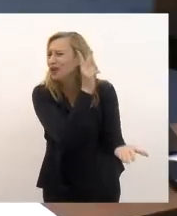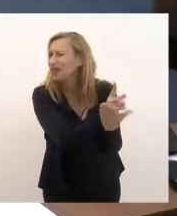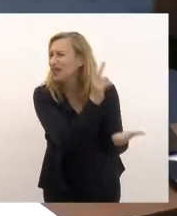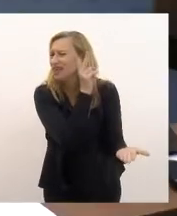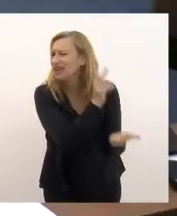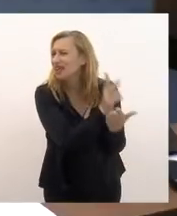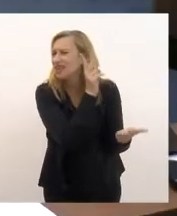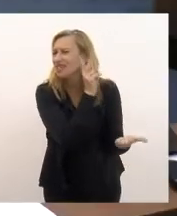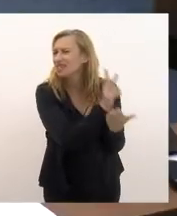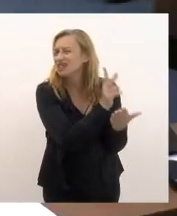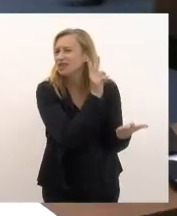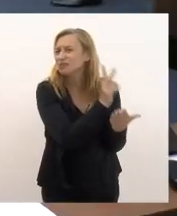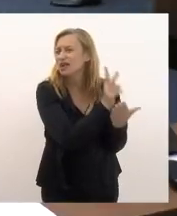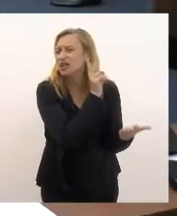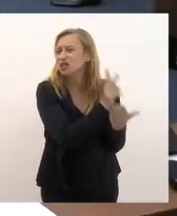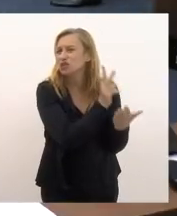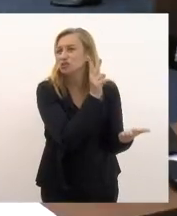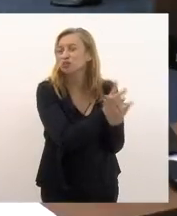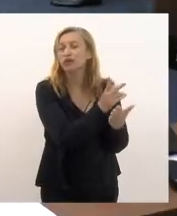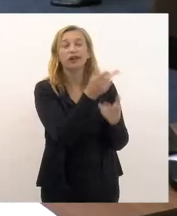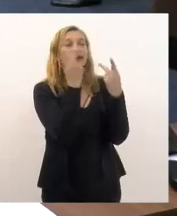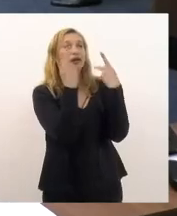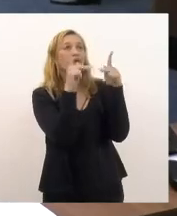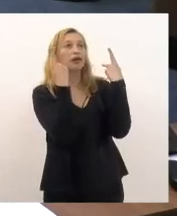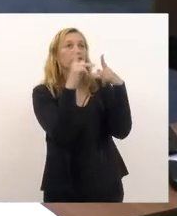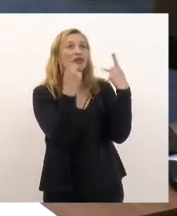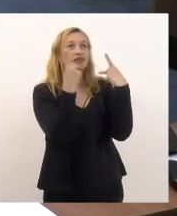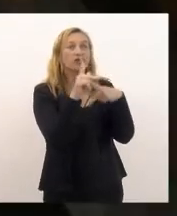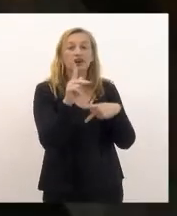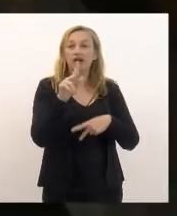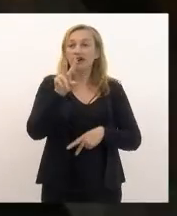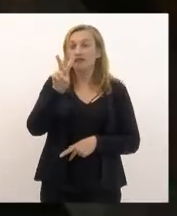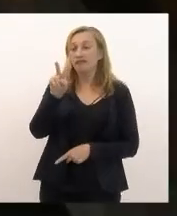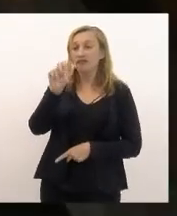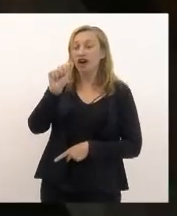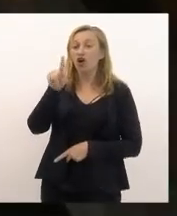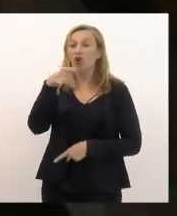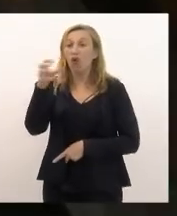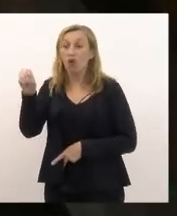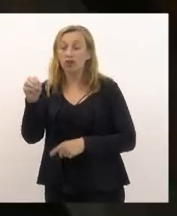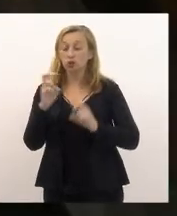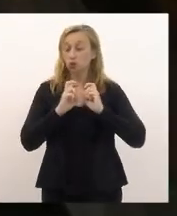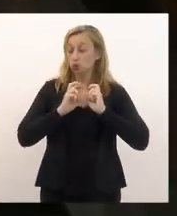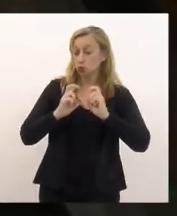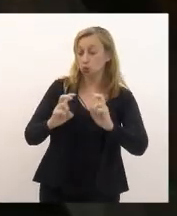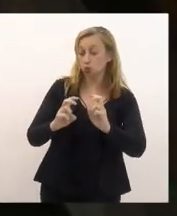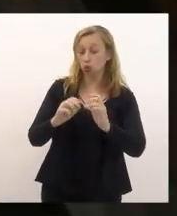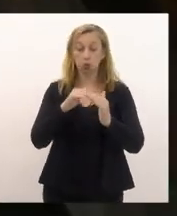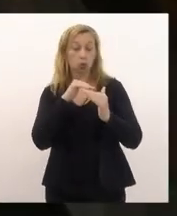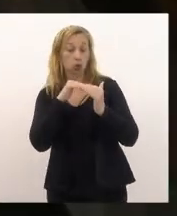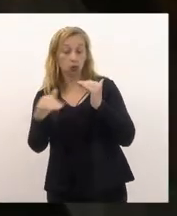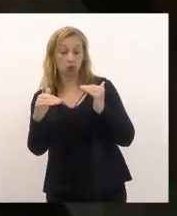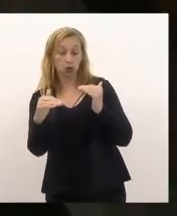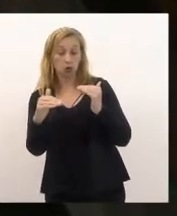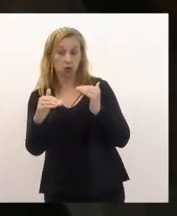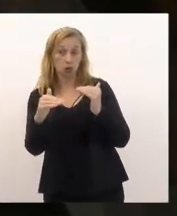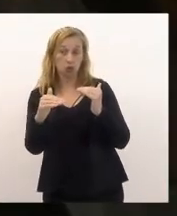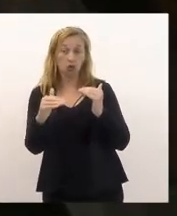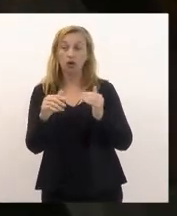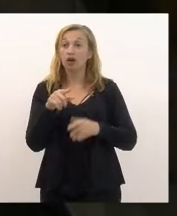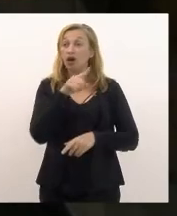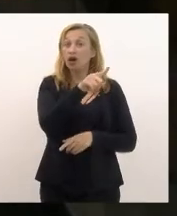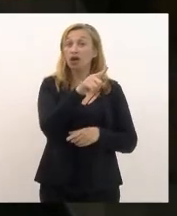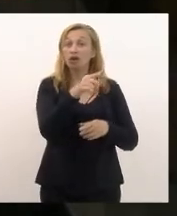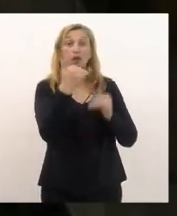os mesmos que estão ali, que pregam vagões exclusivos nos trens, nos metrôs, são os que